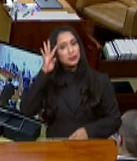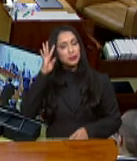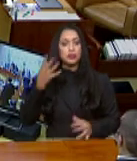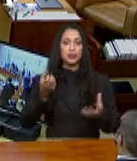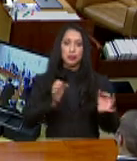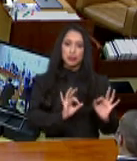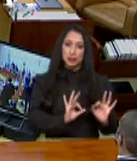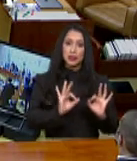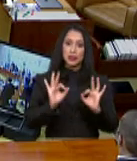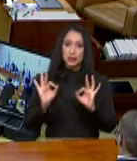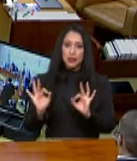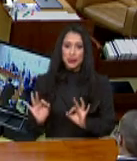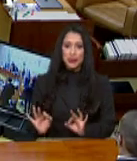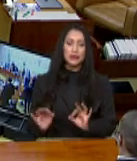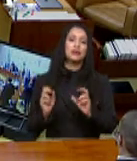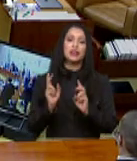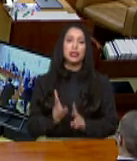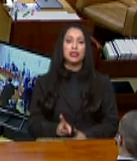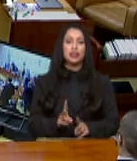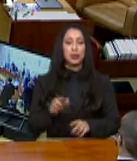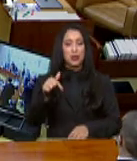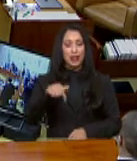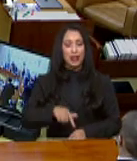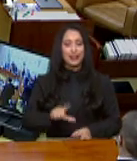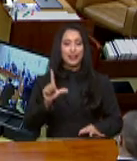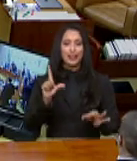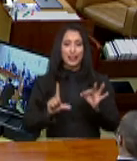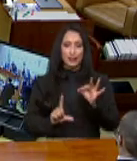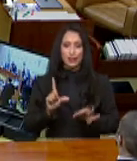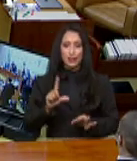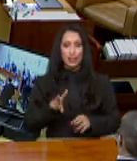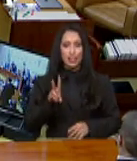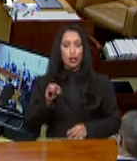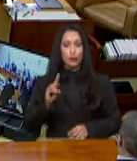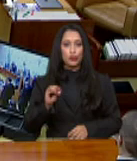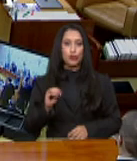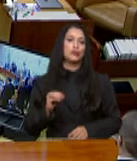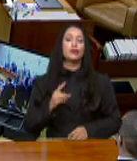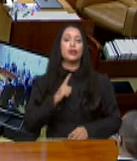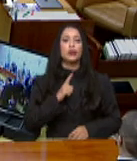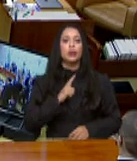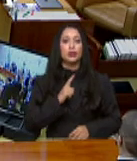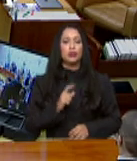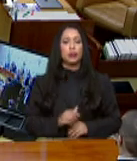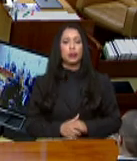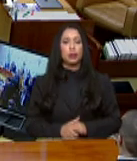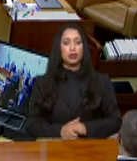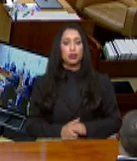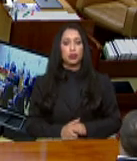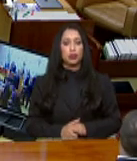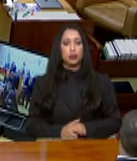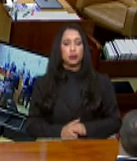e nós vamos acompanhar, como sempre, aqui na TV Justiça, ao vivo, direto do plenário.